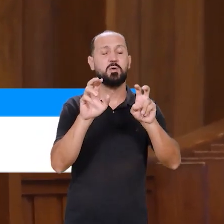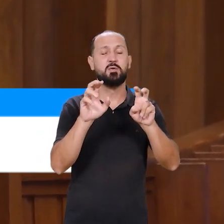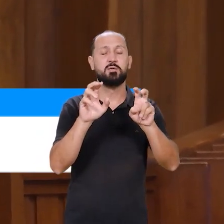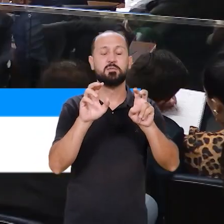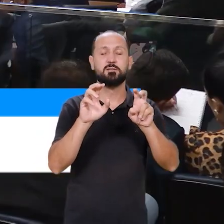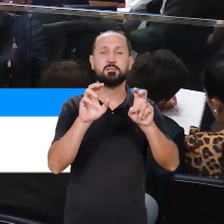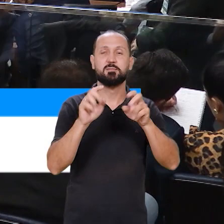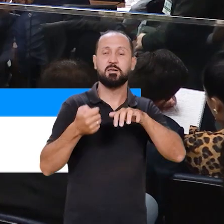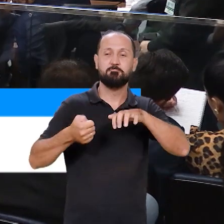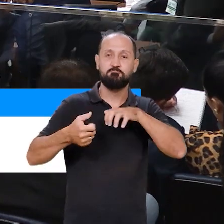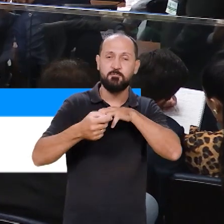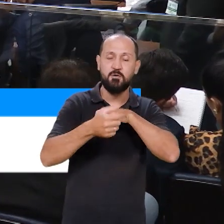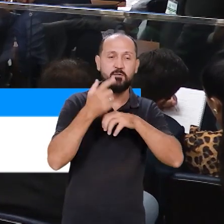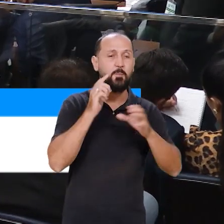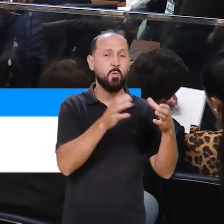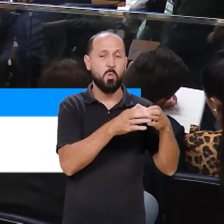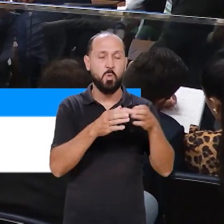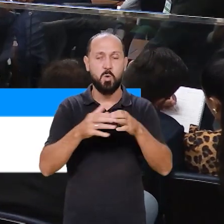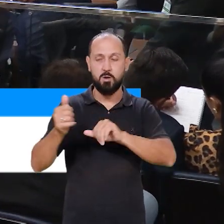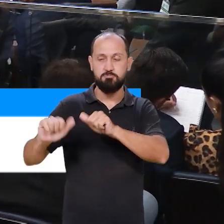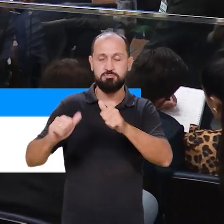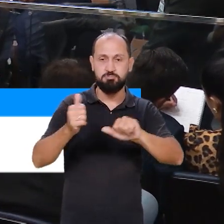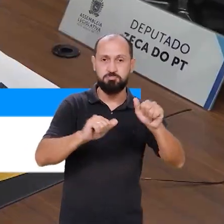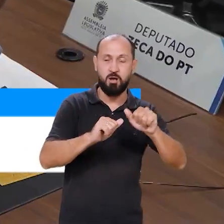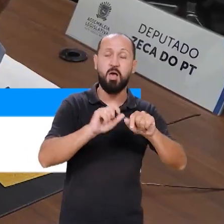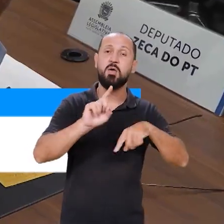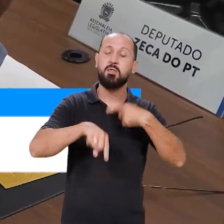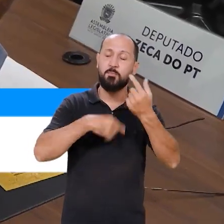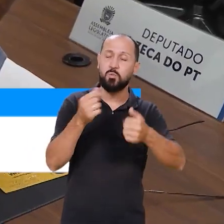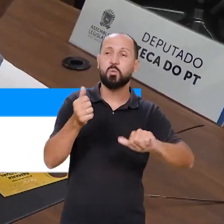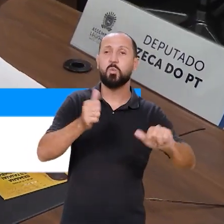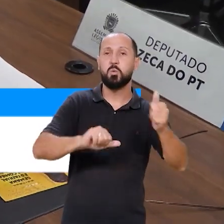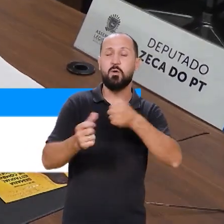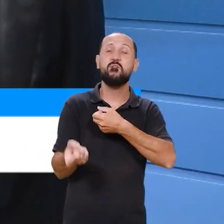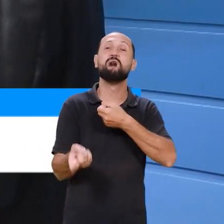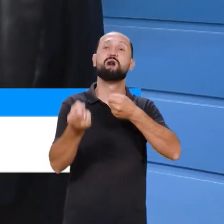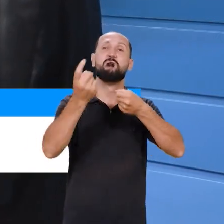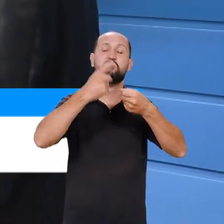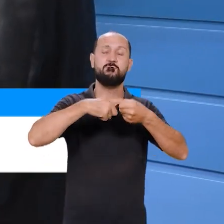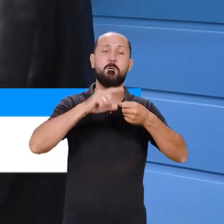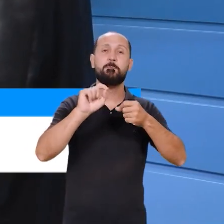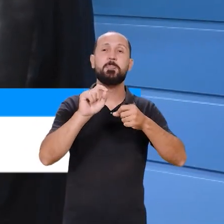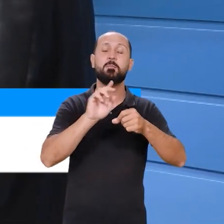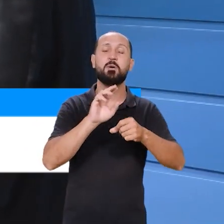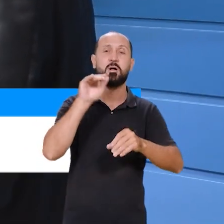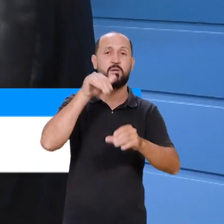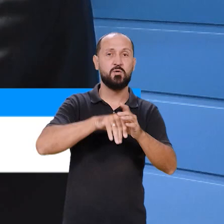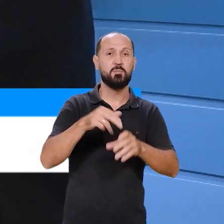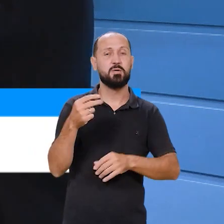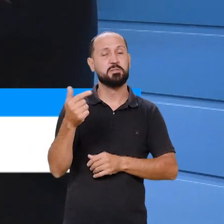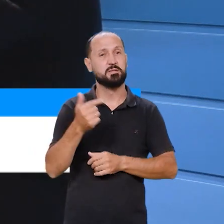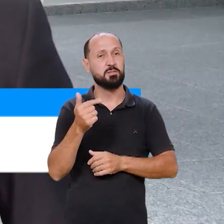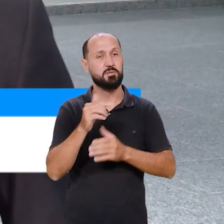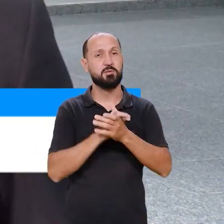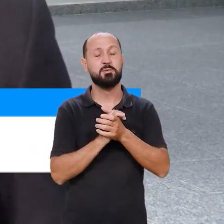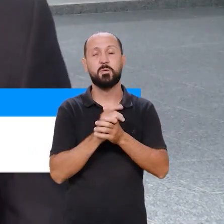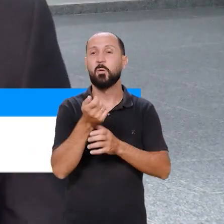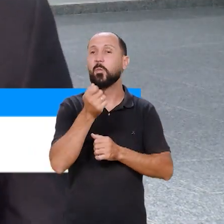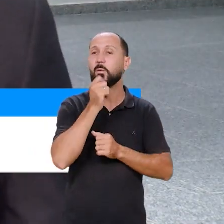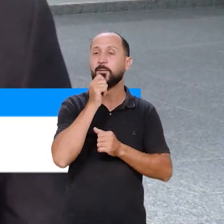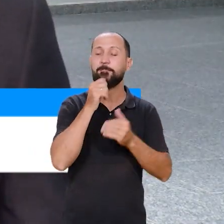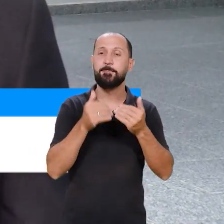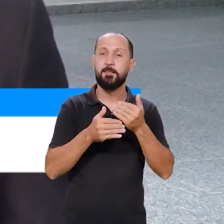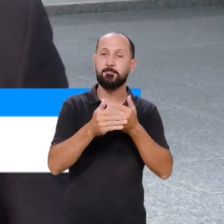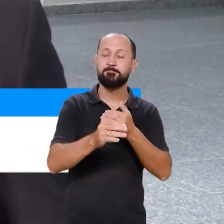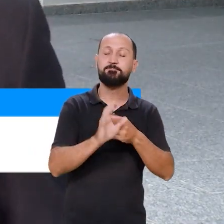fake news segue para análise das comissões de mérito e, após essa análise, volta ao plenário para uma segunda votação. E